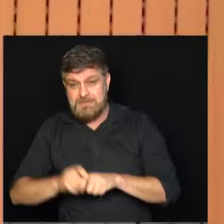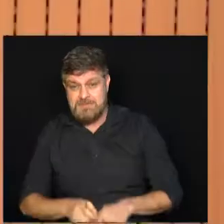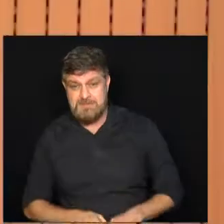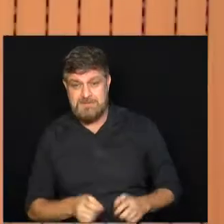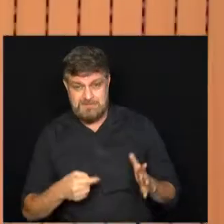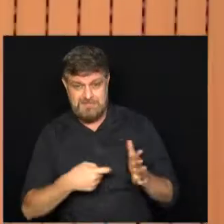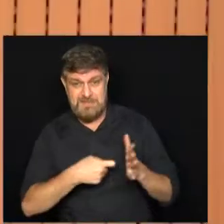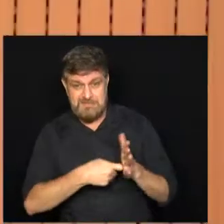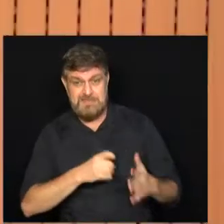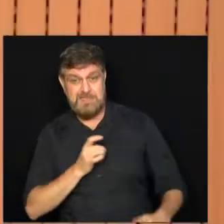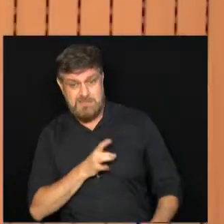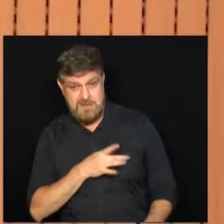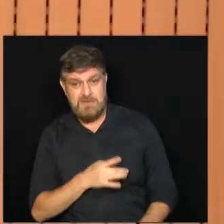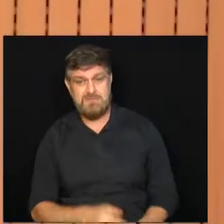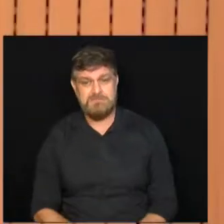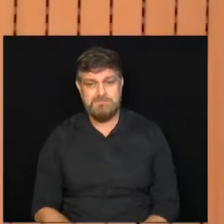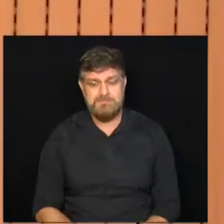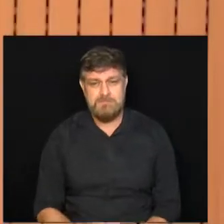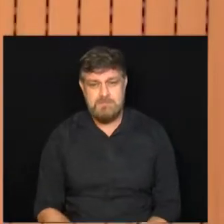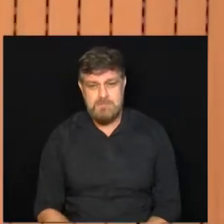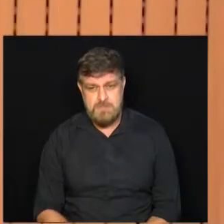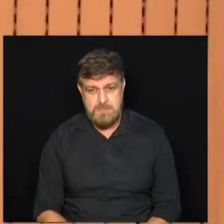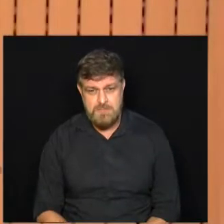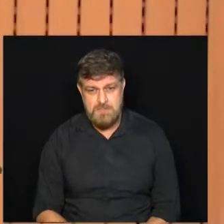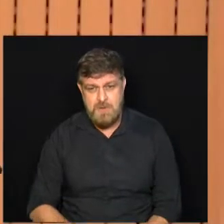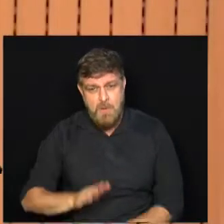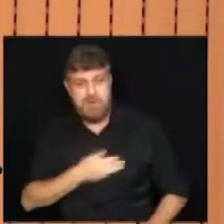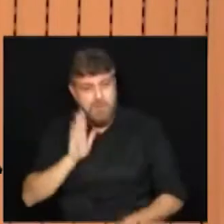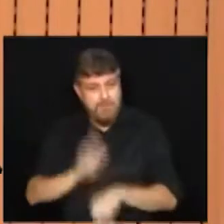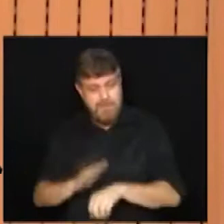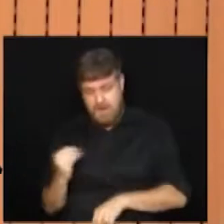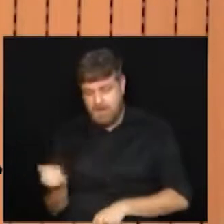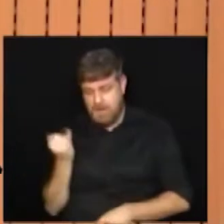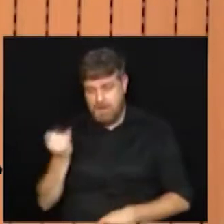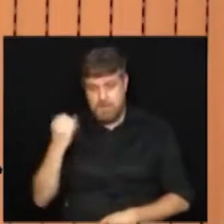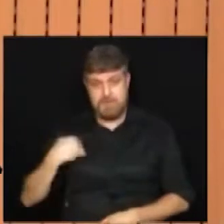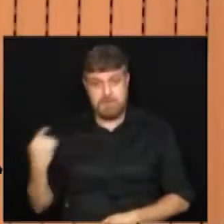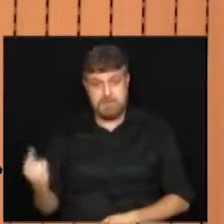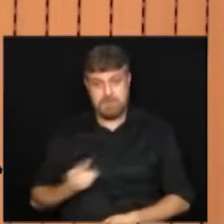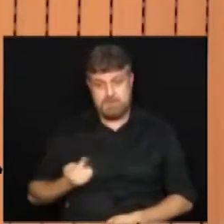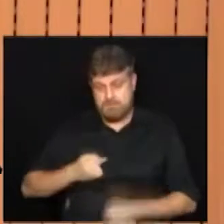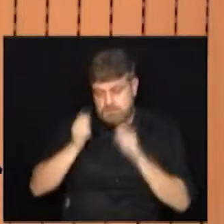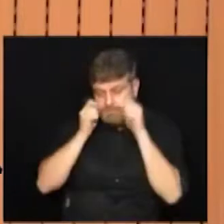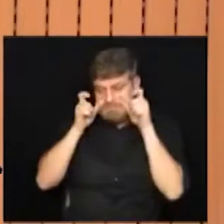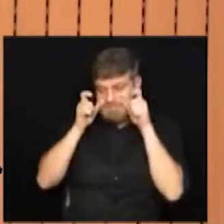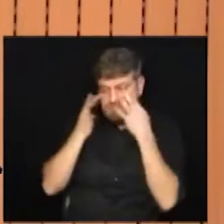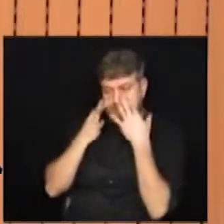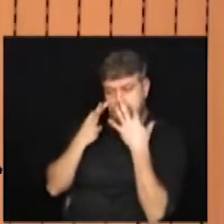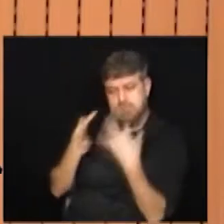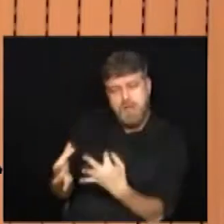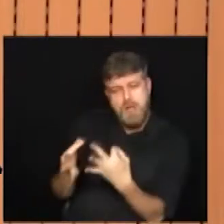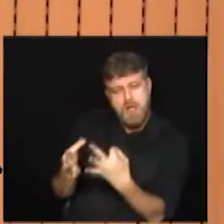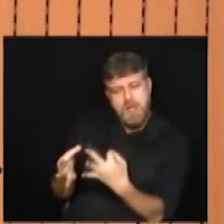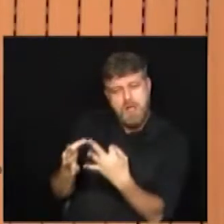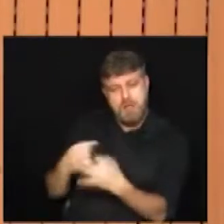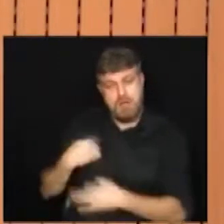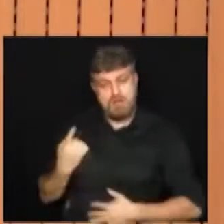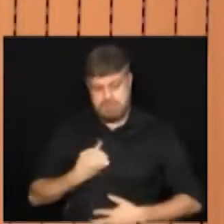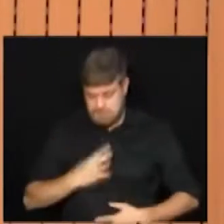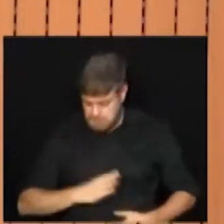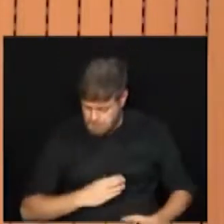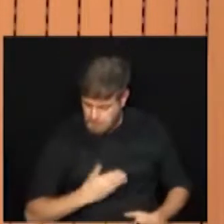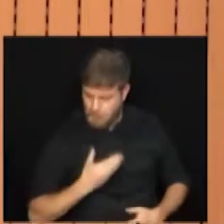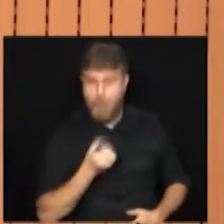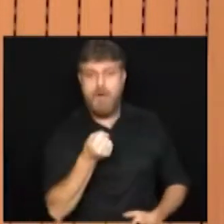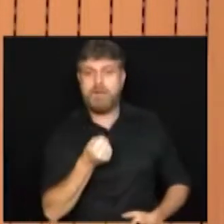denúncia. O mais importante é o nosso olhar atento e a nossa coragem